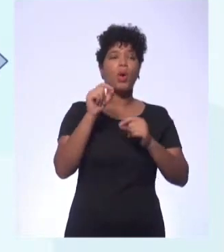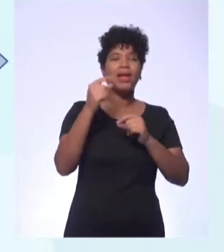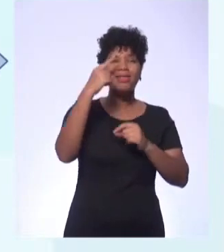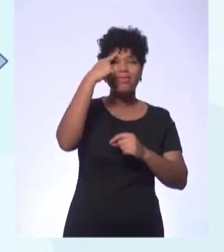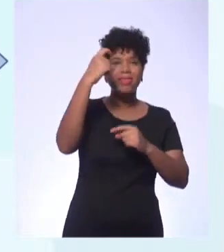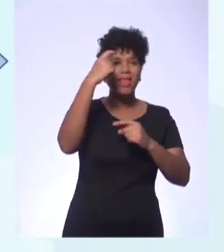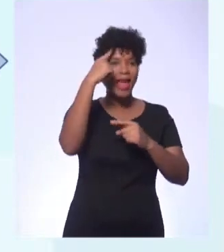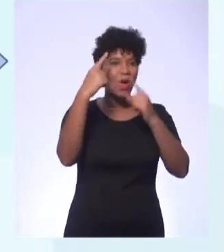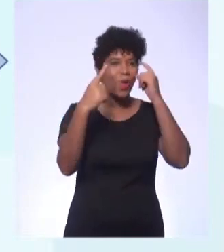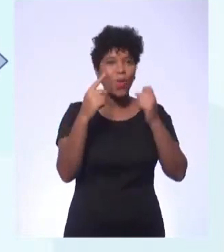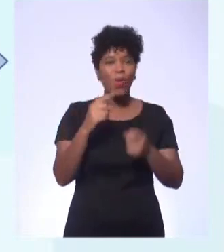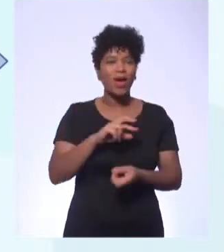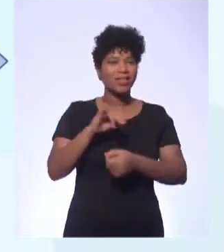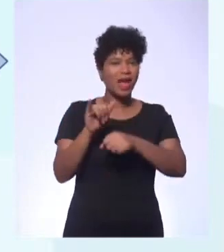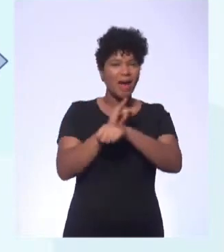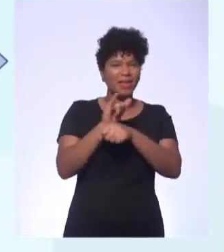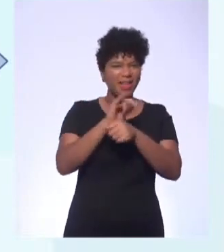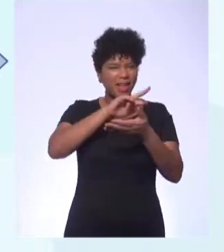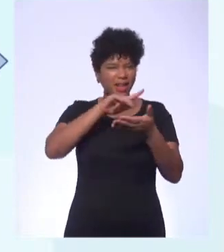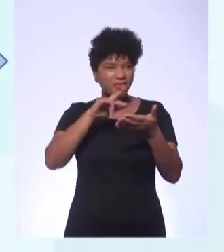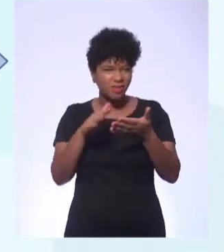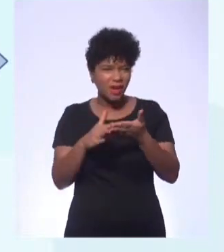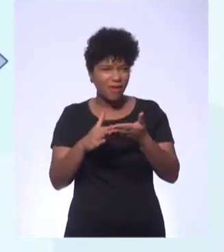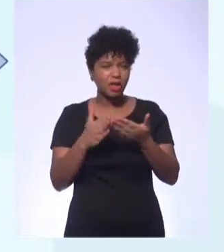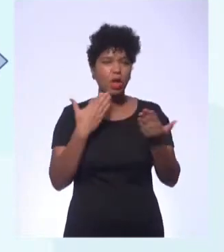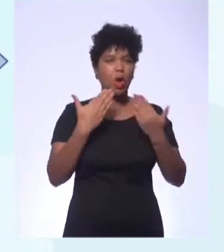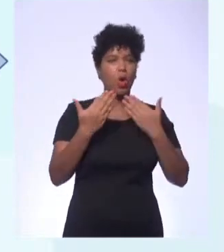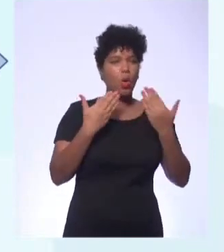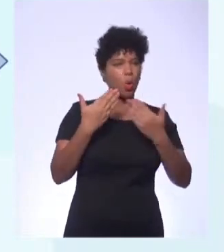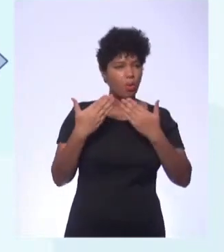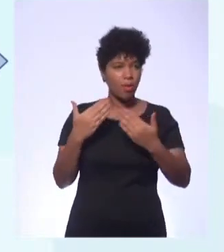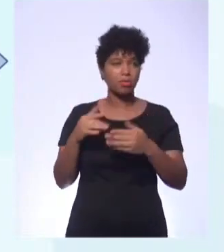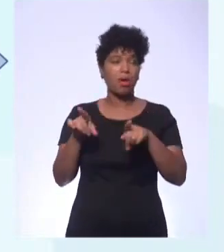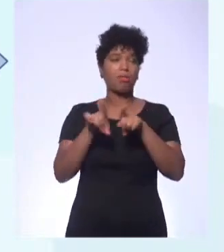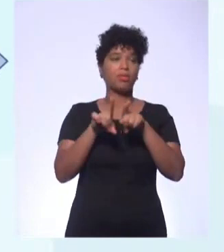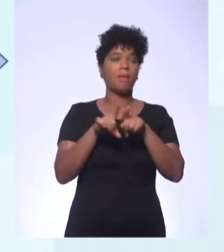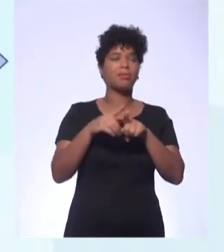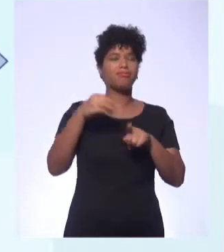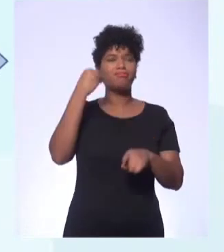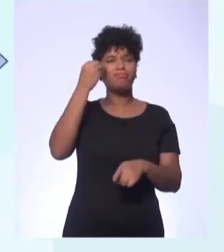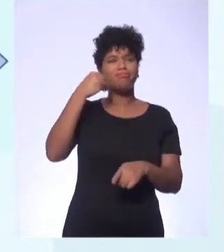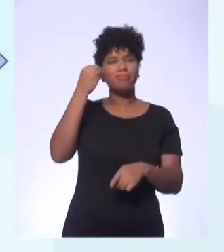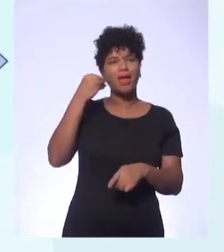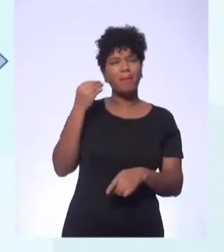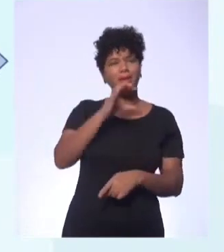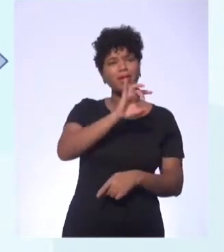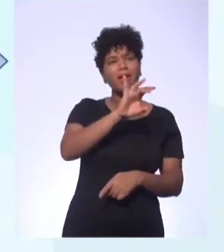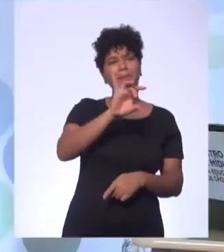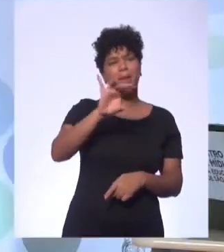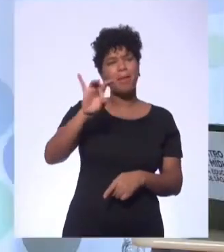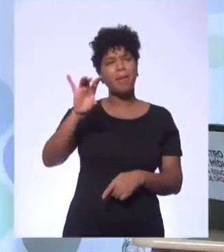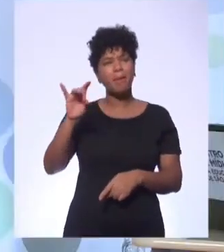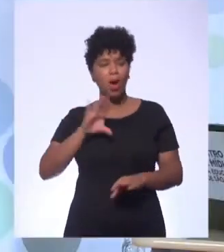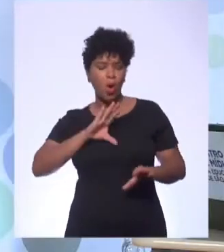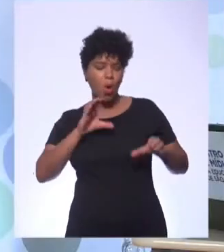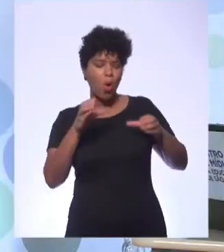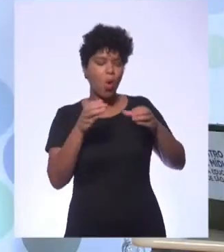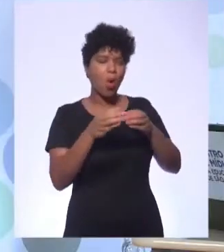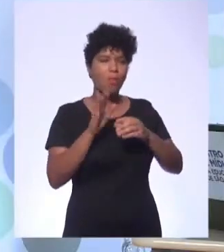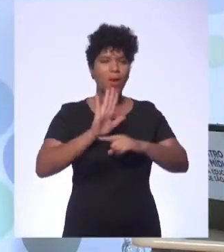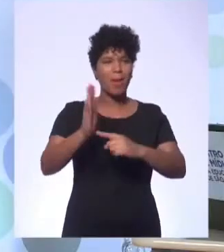criativos, artísticos, culturais e verbais, e vivências, experiências individuais, coletivas e ou